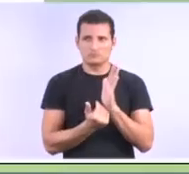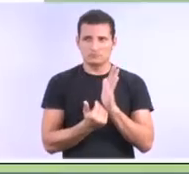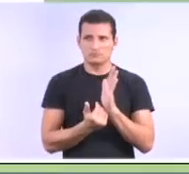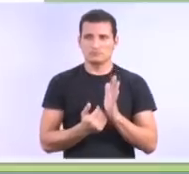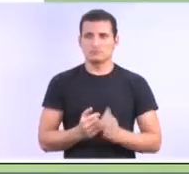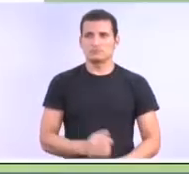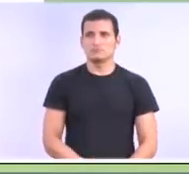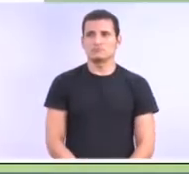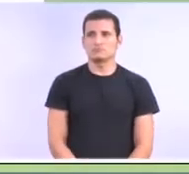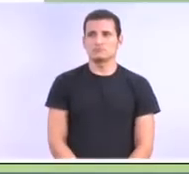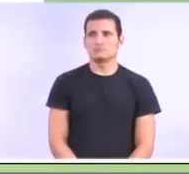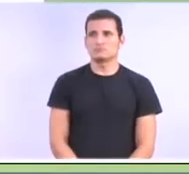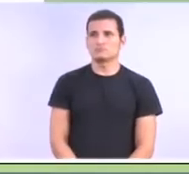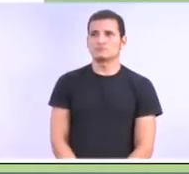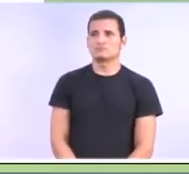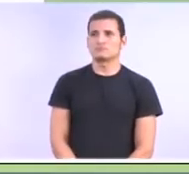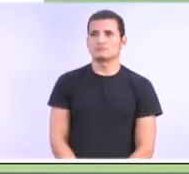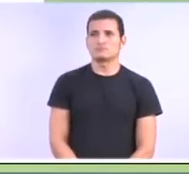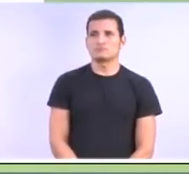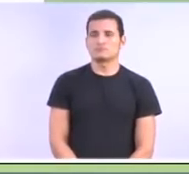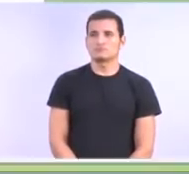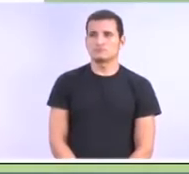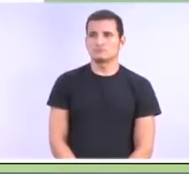Algumas, não são todas, tá?